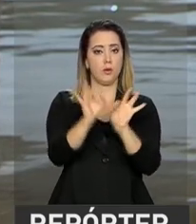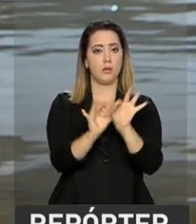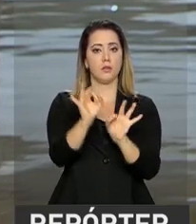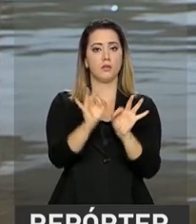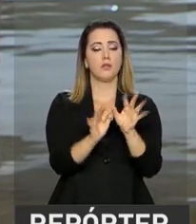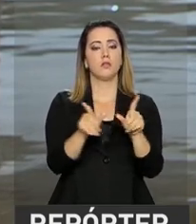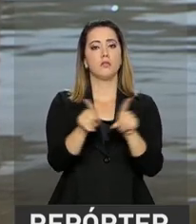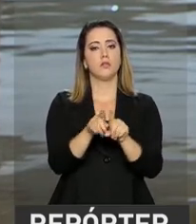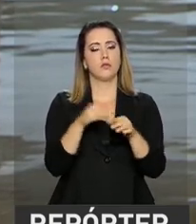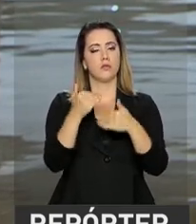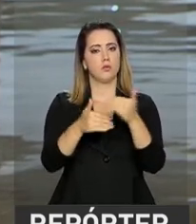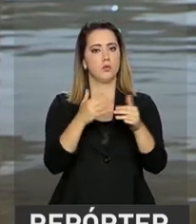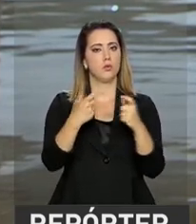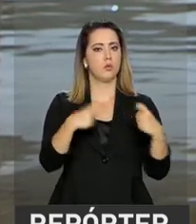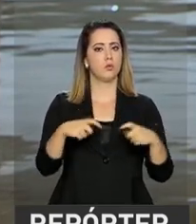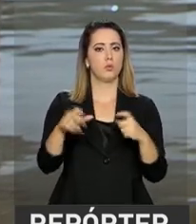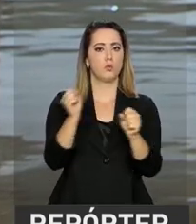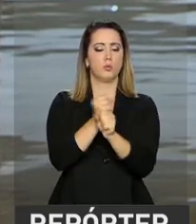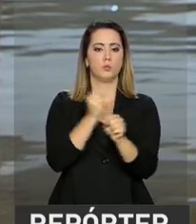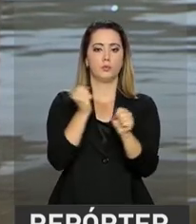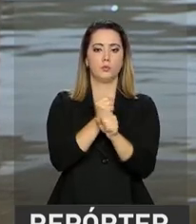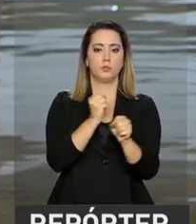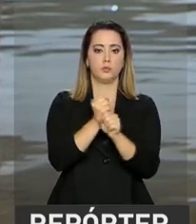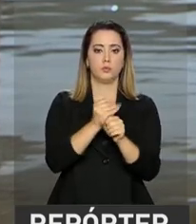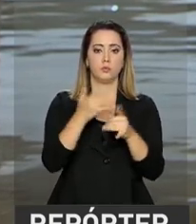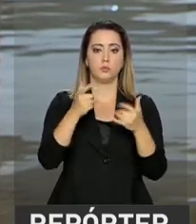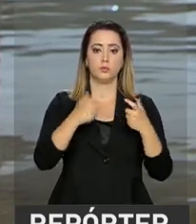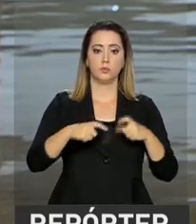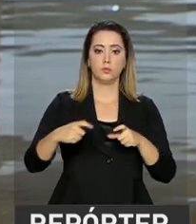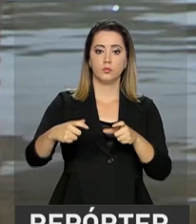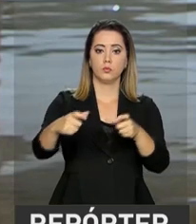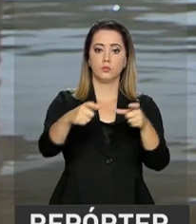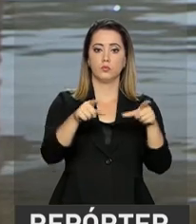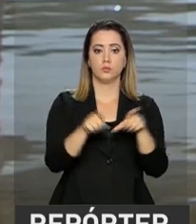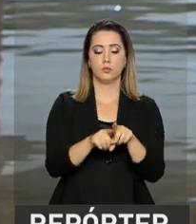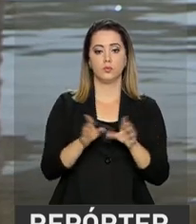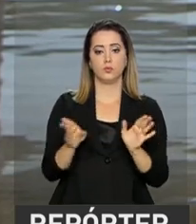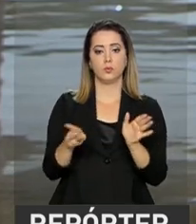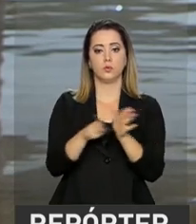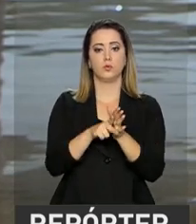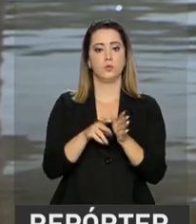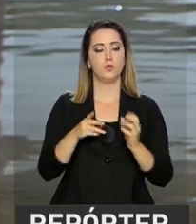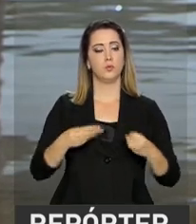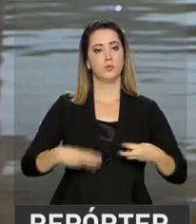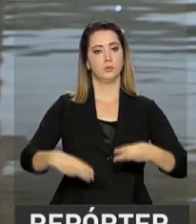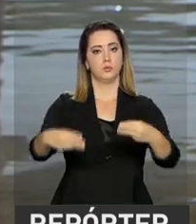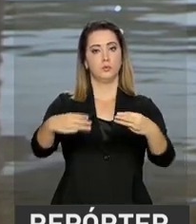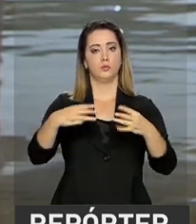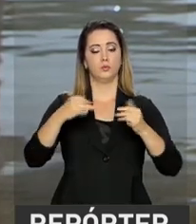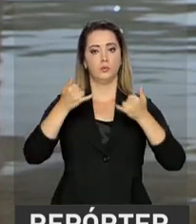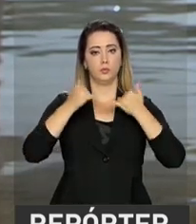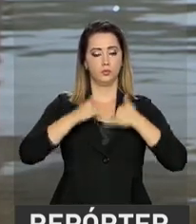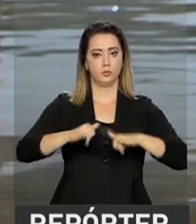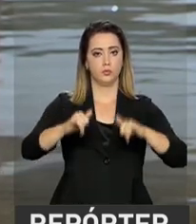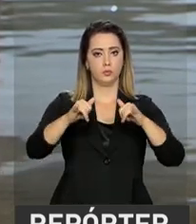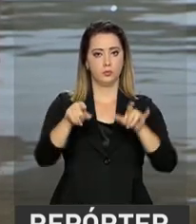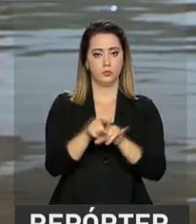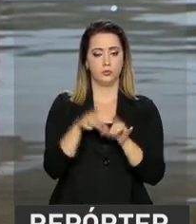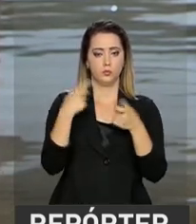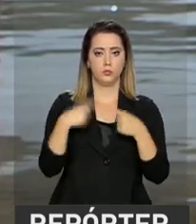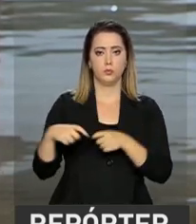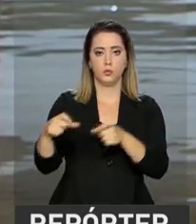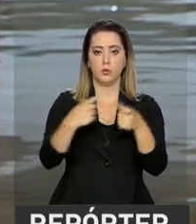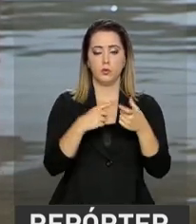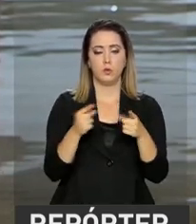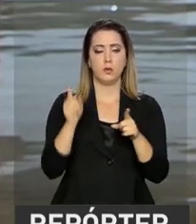locais em que se desenvolvem as obras de marcações e serviços do ministério de minas e energia a implantação dessa linha de